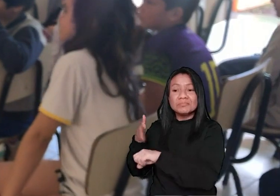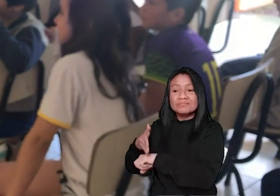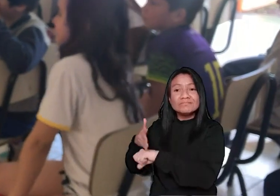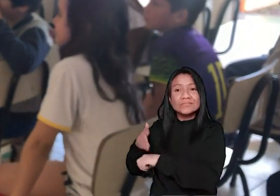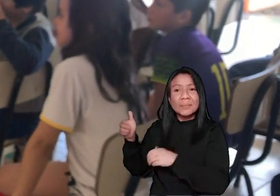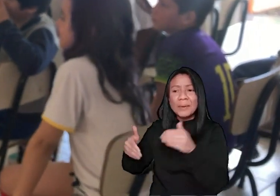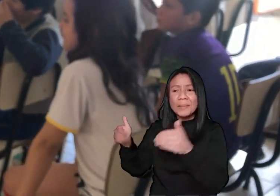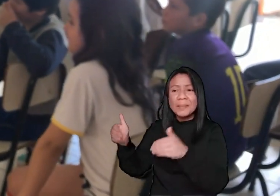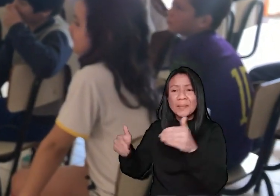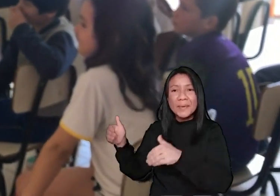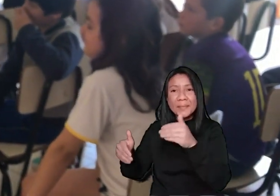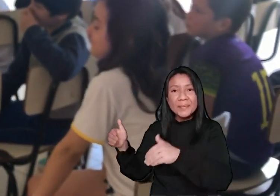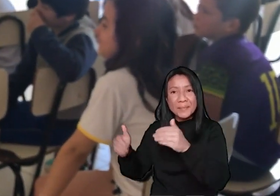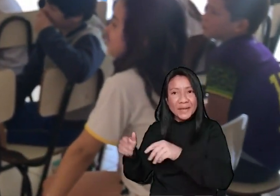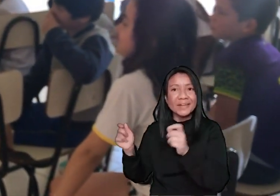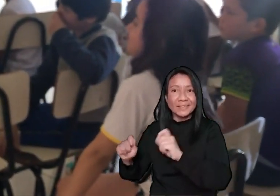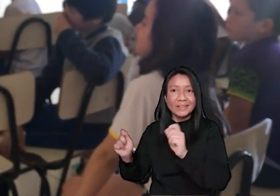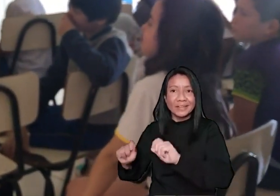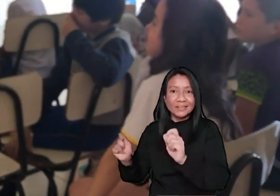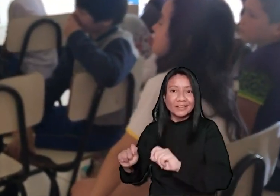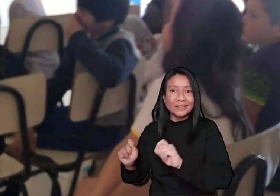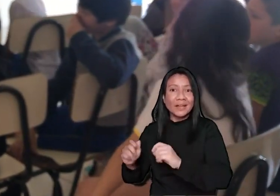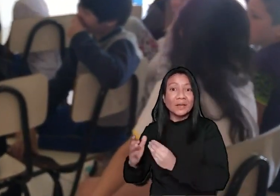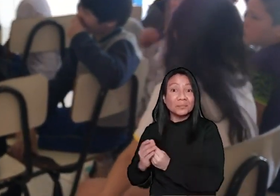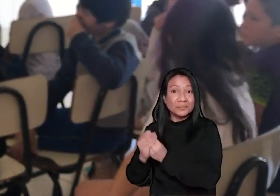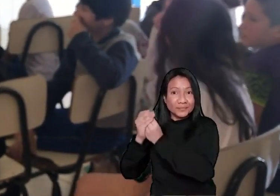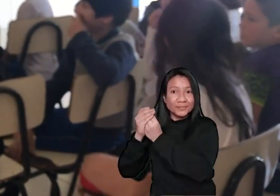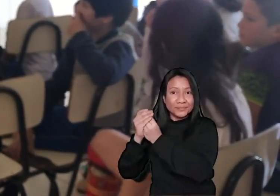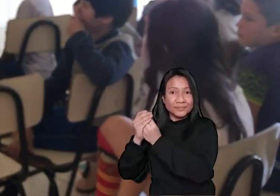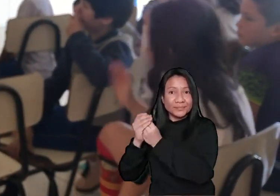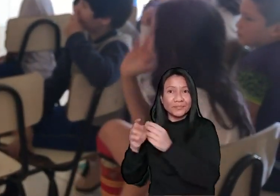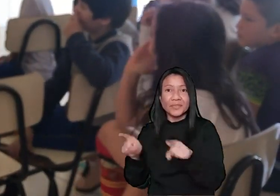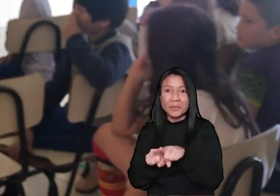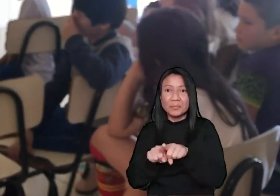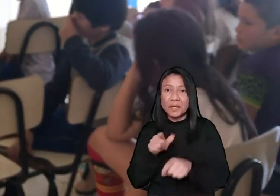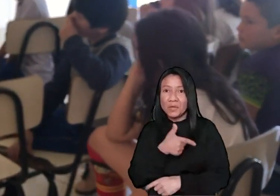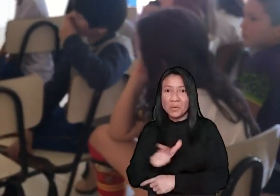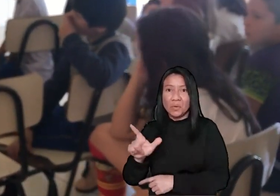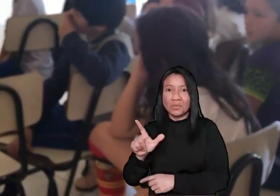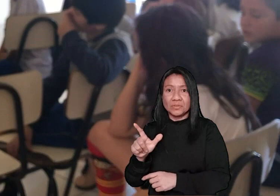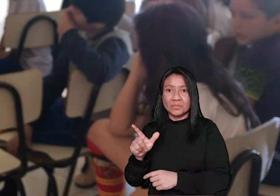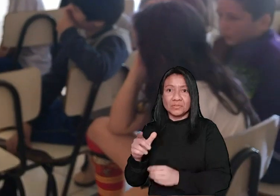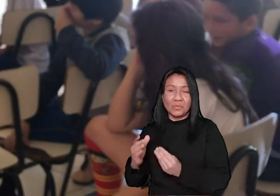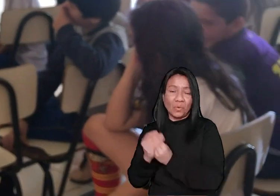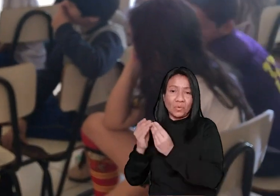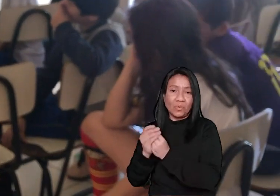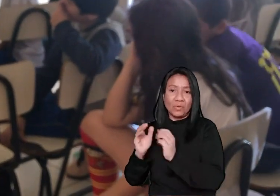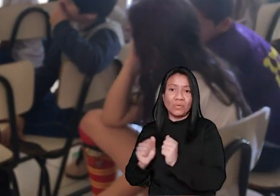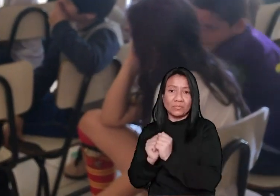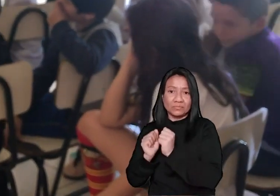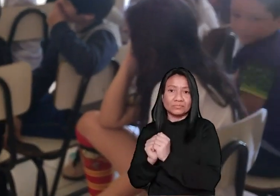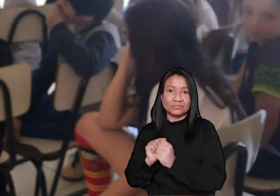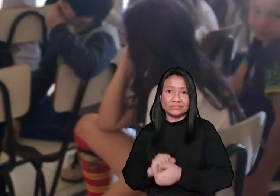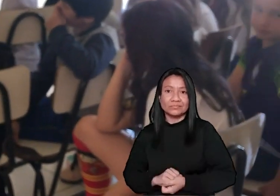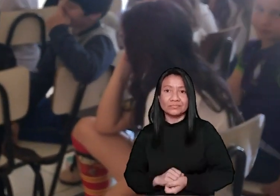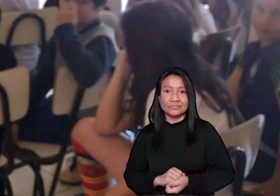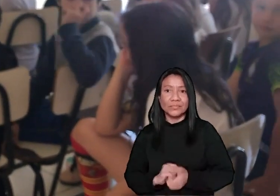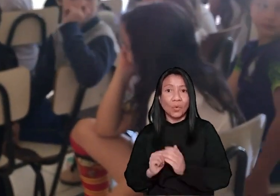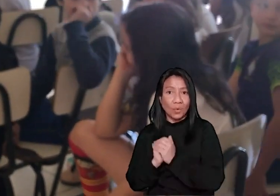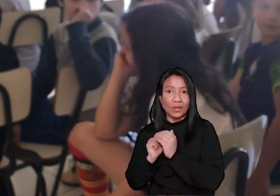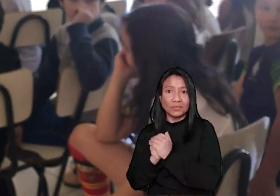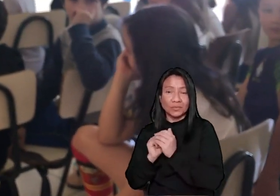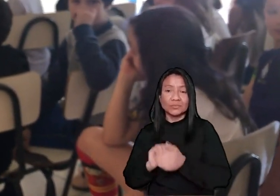Bem conhecido, bem conhecido. Ele era bem conhecido em Beltrão, em Renascença, em